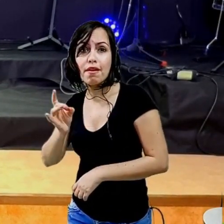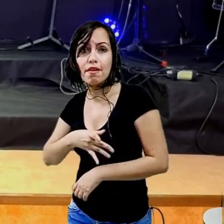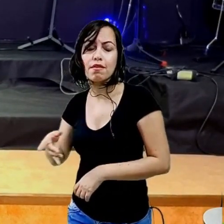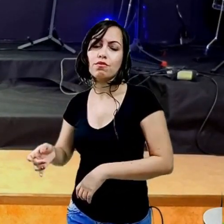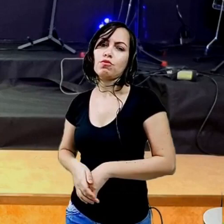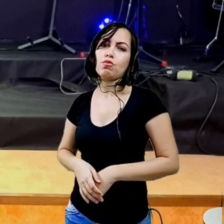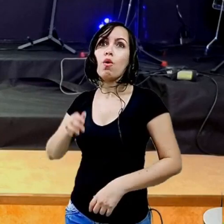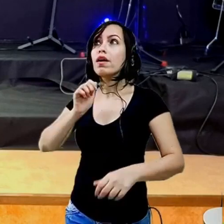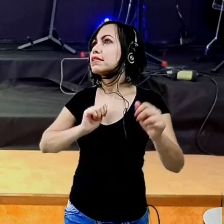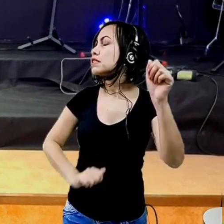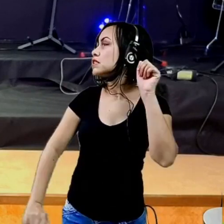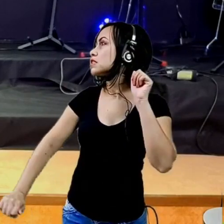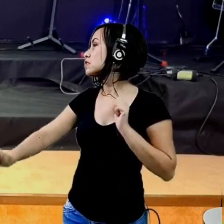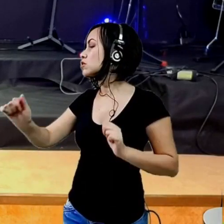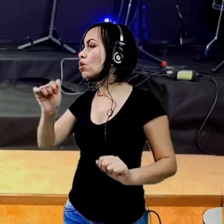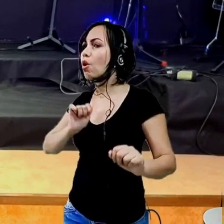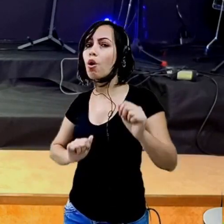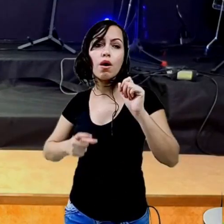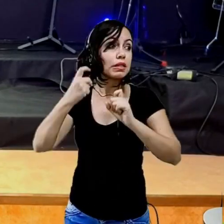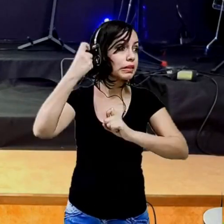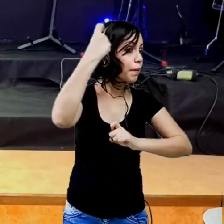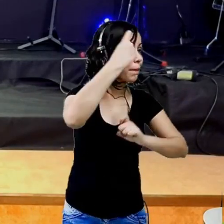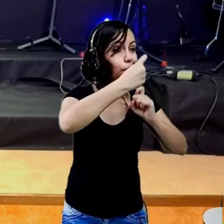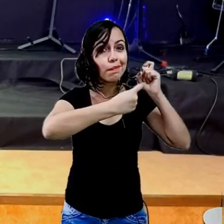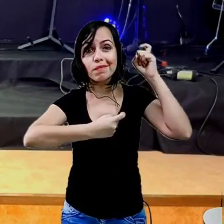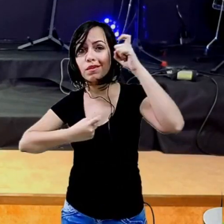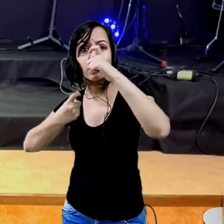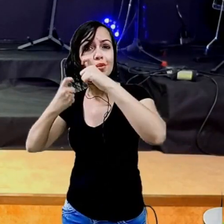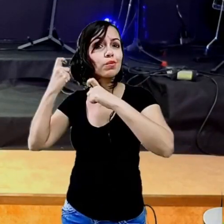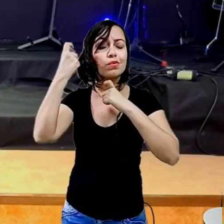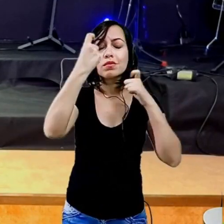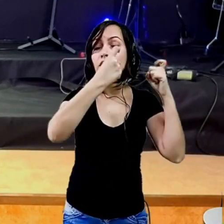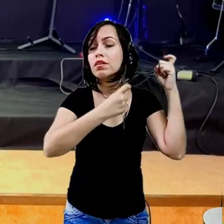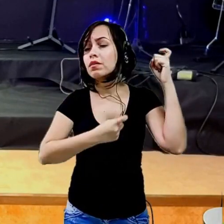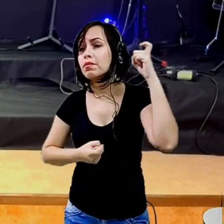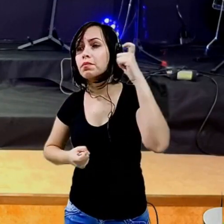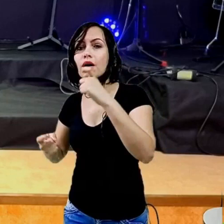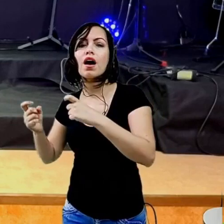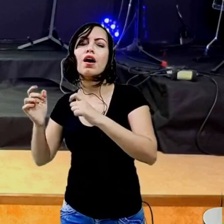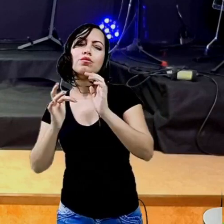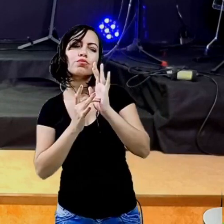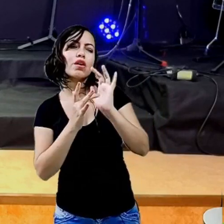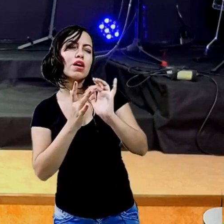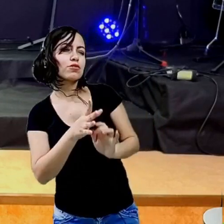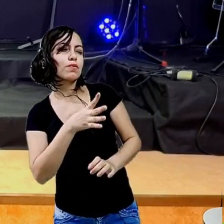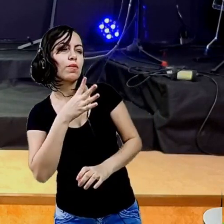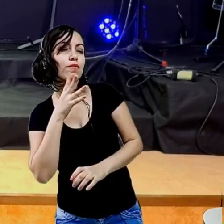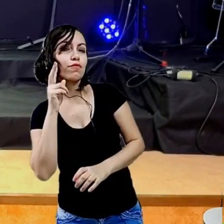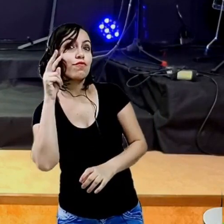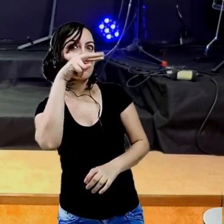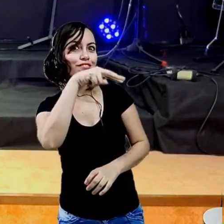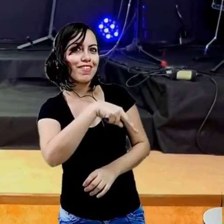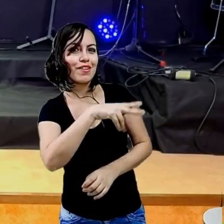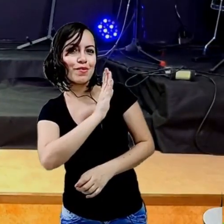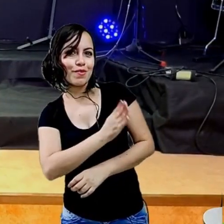ansiosos, preocupadíssimos. E Jesus ao conhecer o coração do